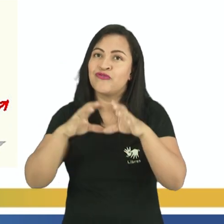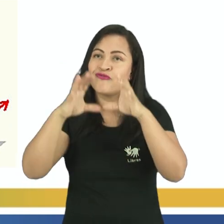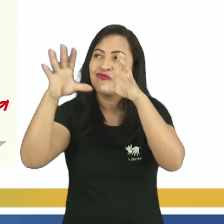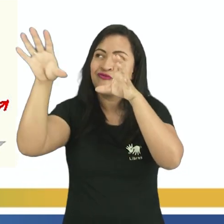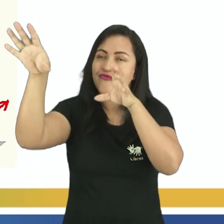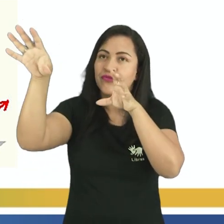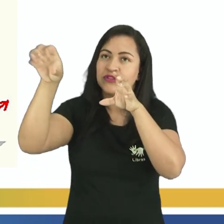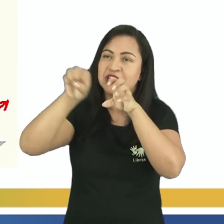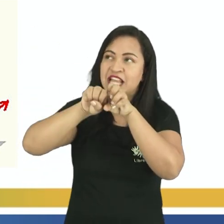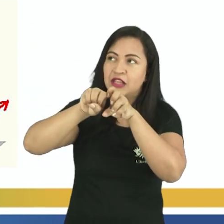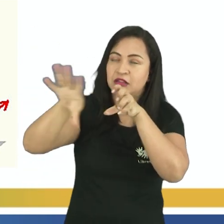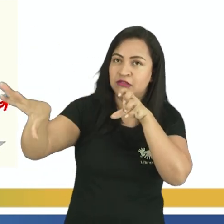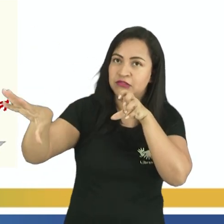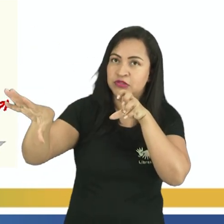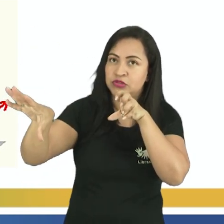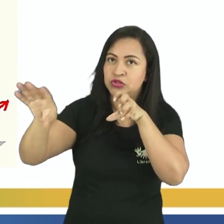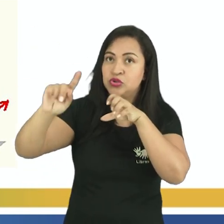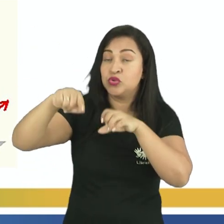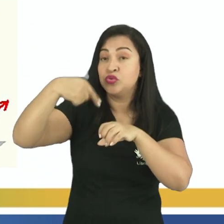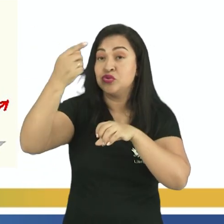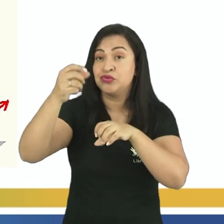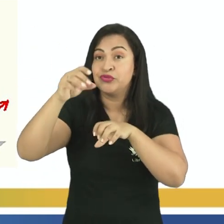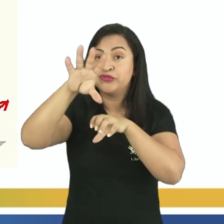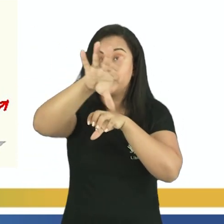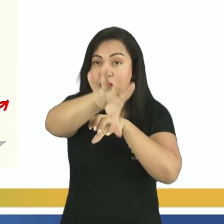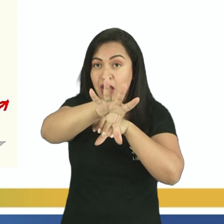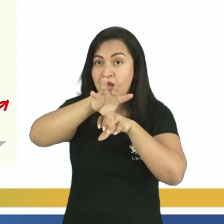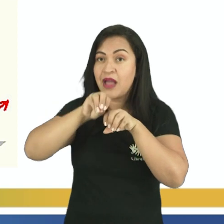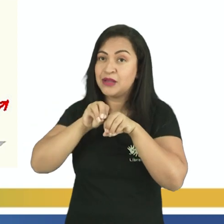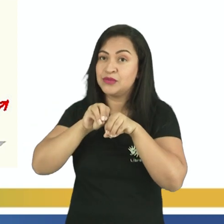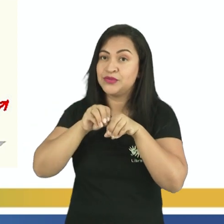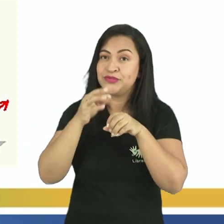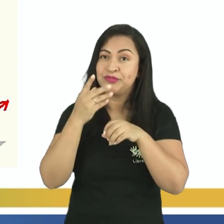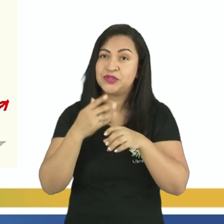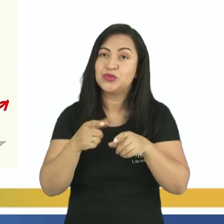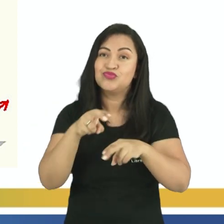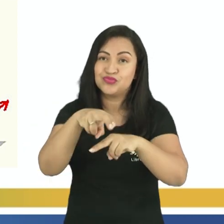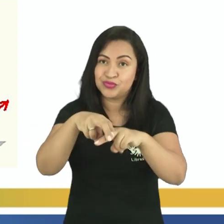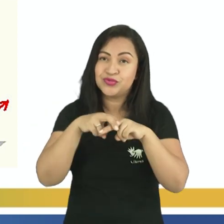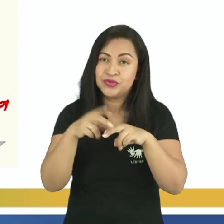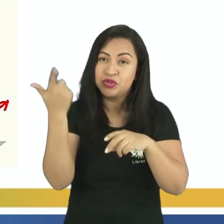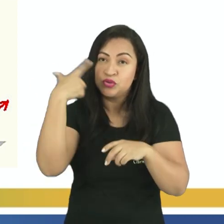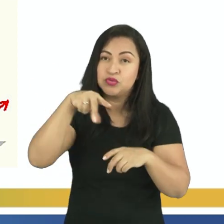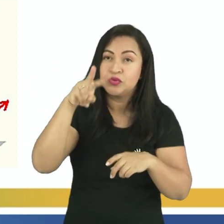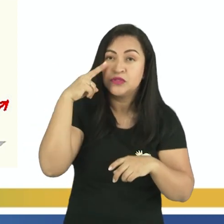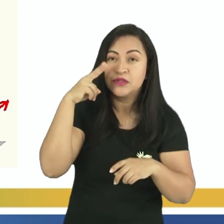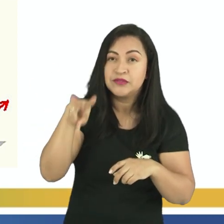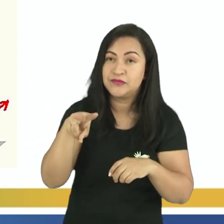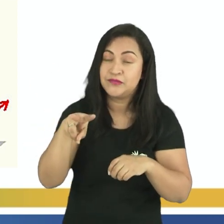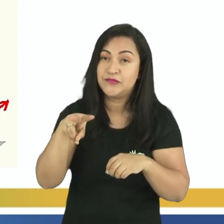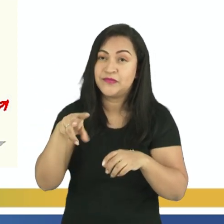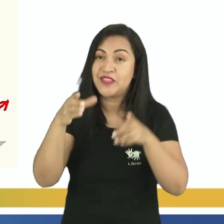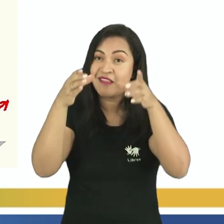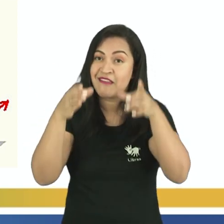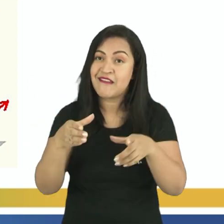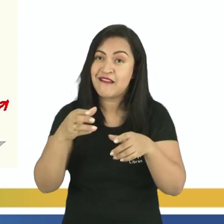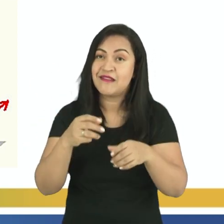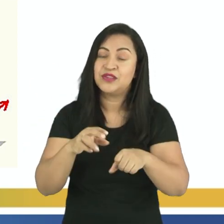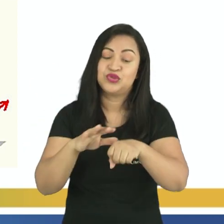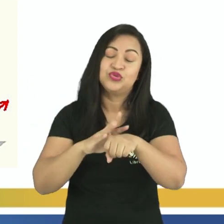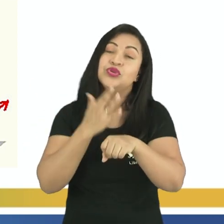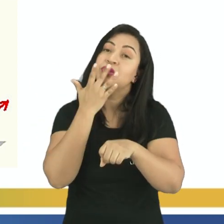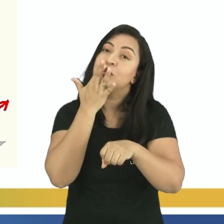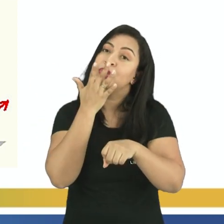refletidos, enquanto que os demais vão ser absorvidos. E por isso que nós enxergamos aquela caixa como